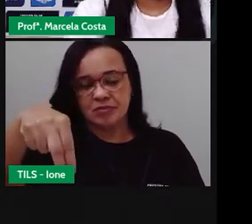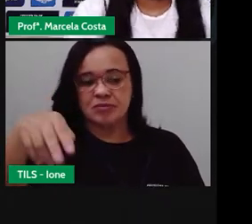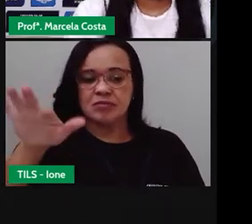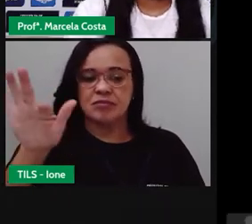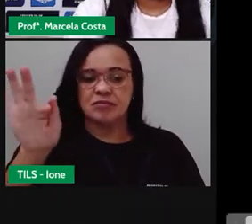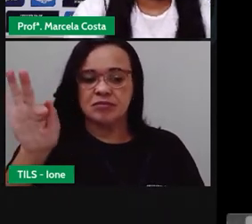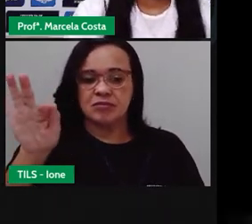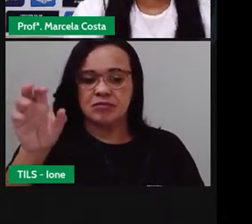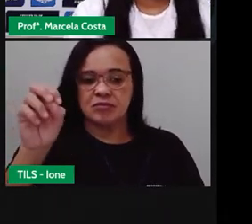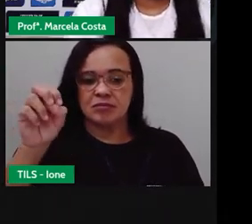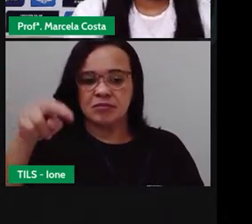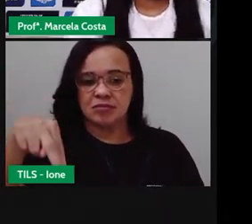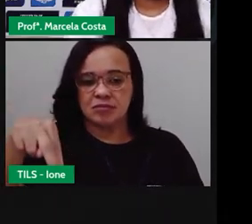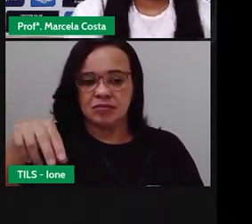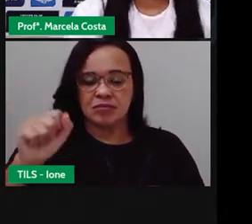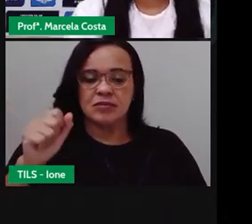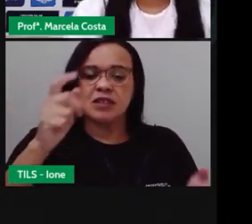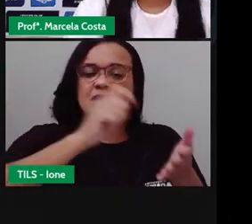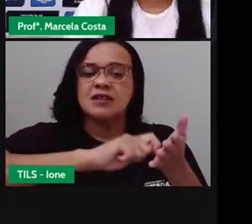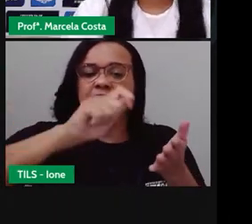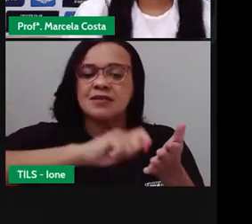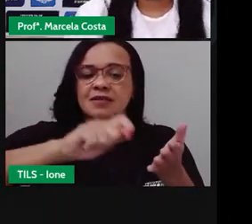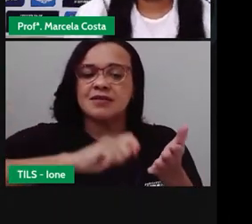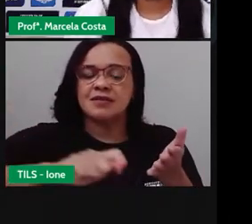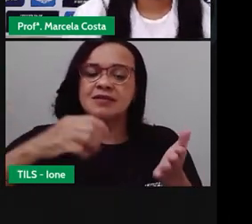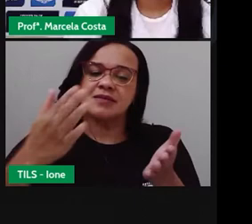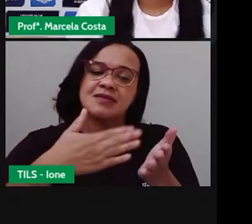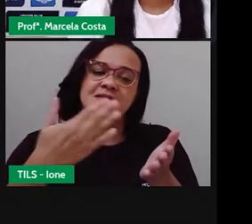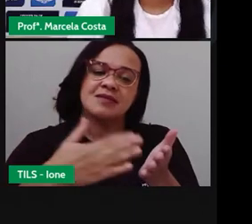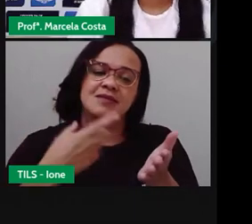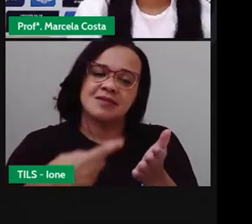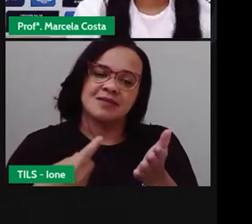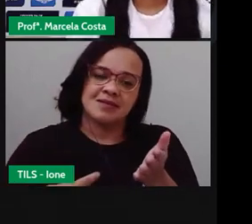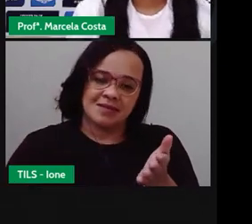Sanfona. Escreva aí no seu caderno.